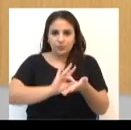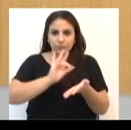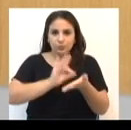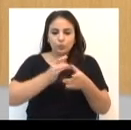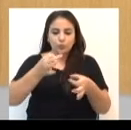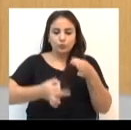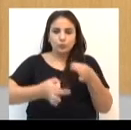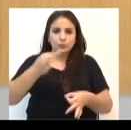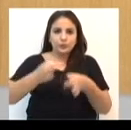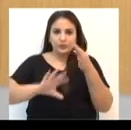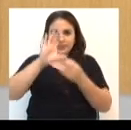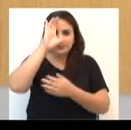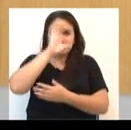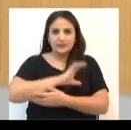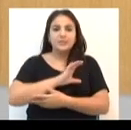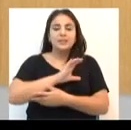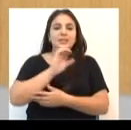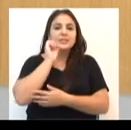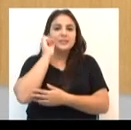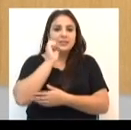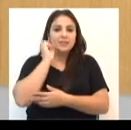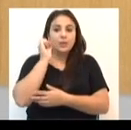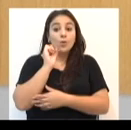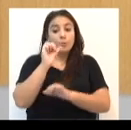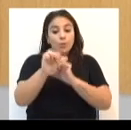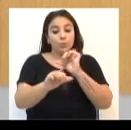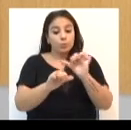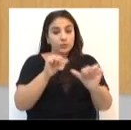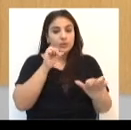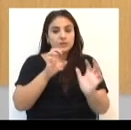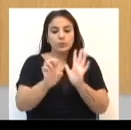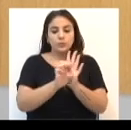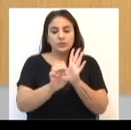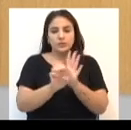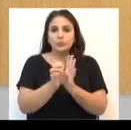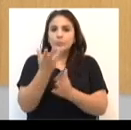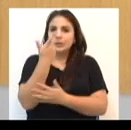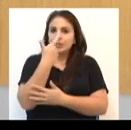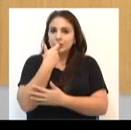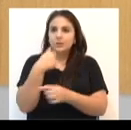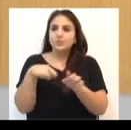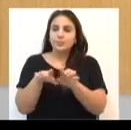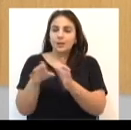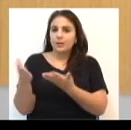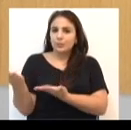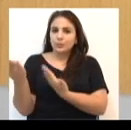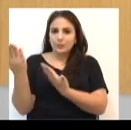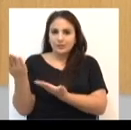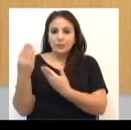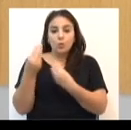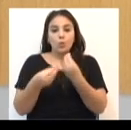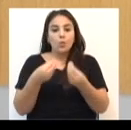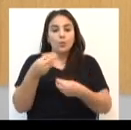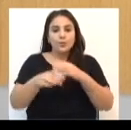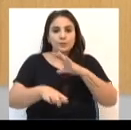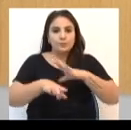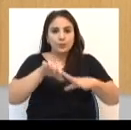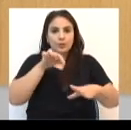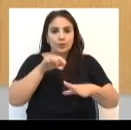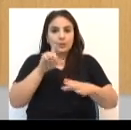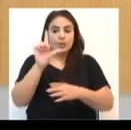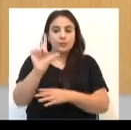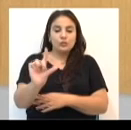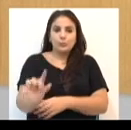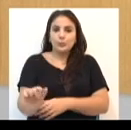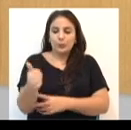Constituição, Justiça e Cidadania do Senado uma mudança no Estatuto da Criança e do Adolescente como alternativa